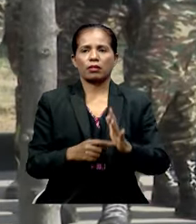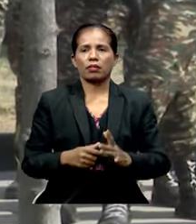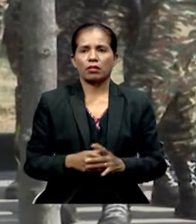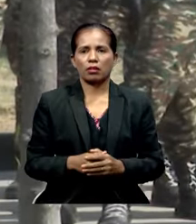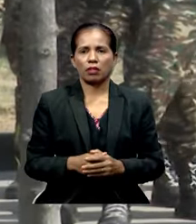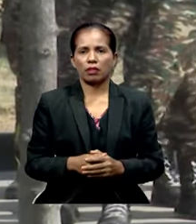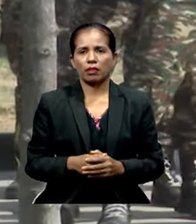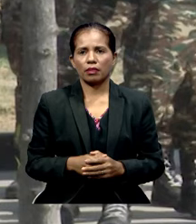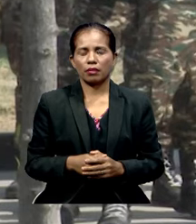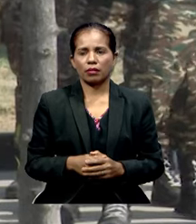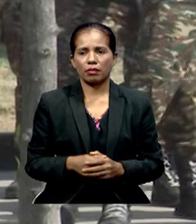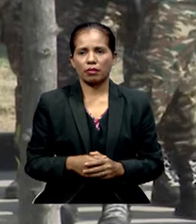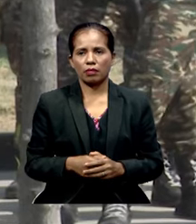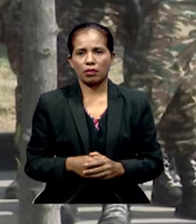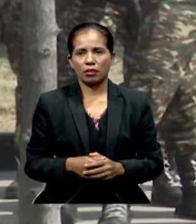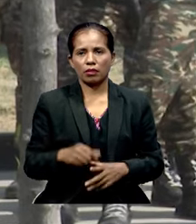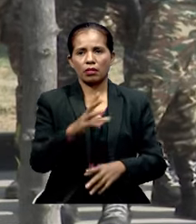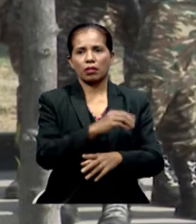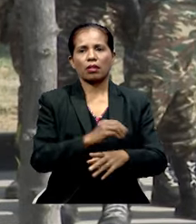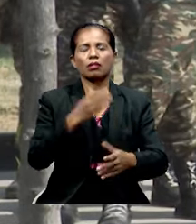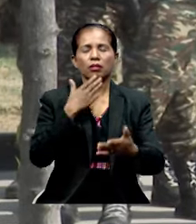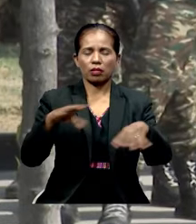de que, como ontem fizemos